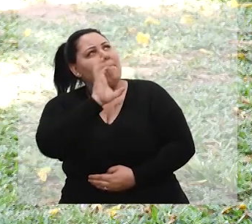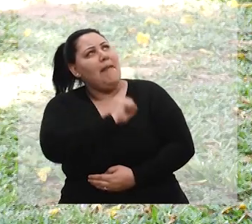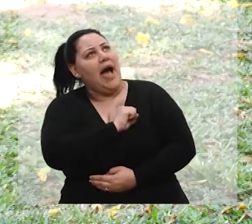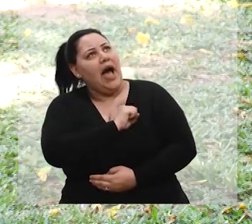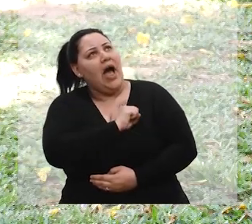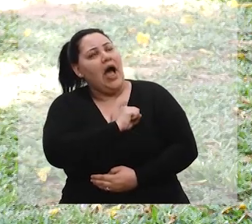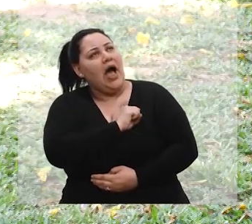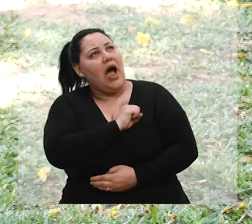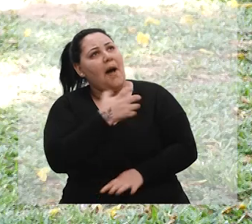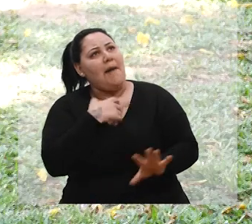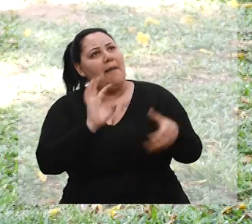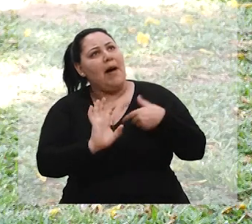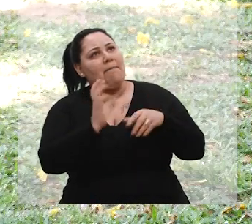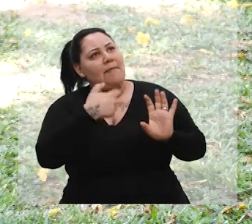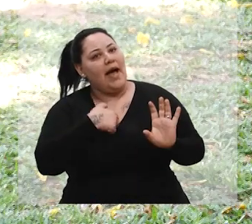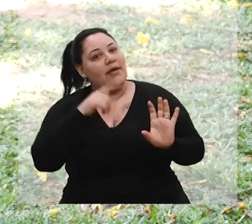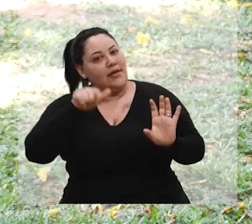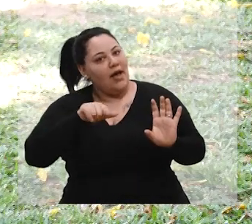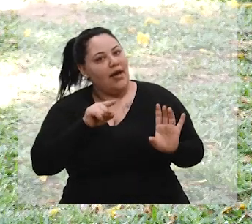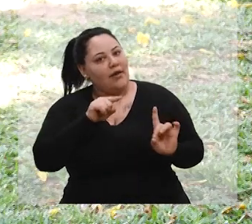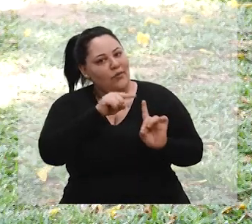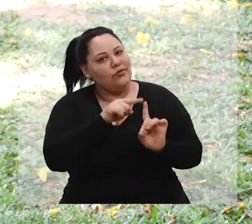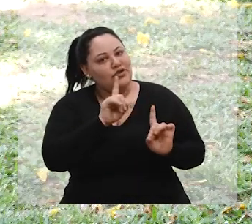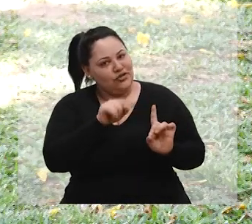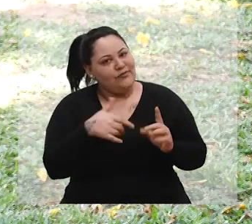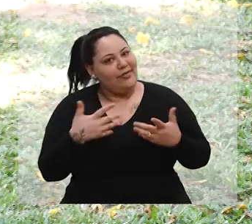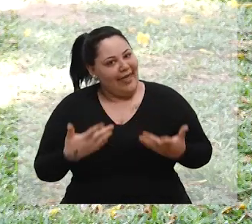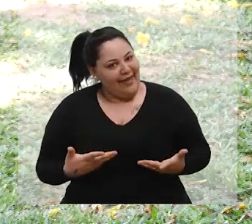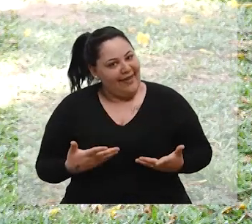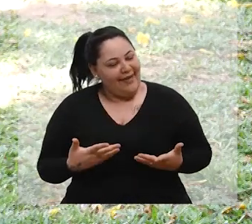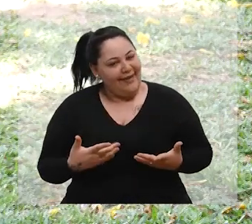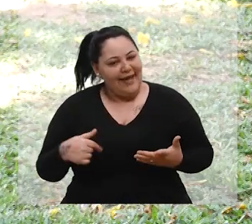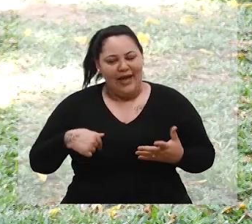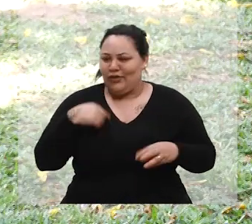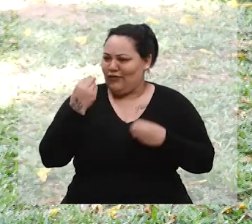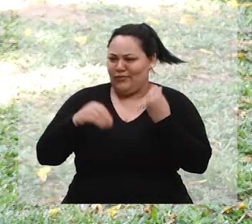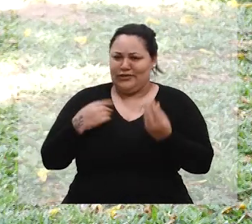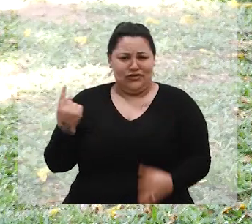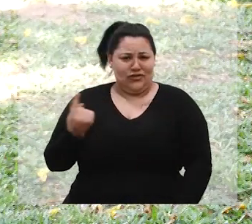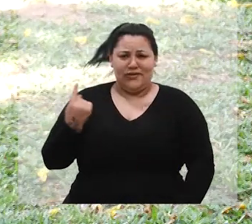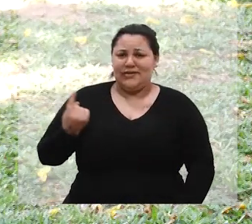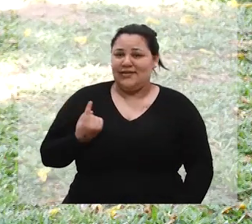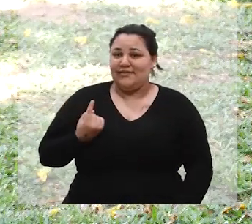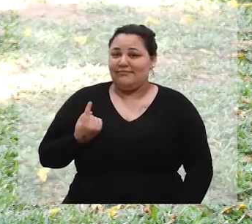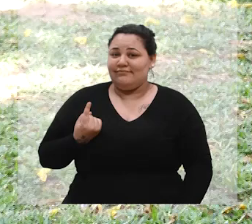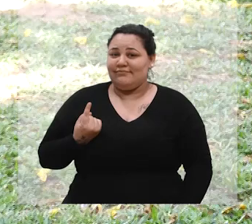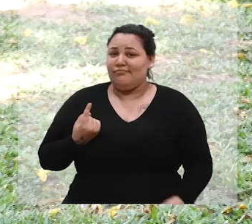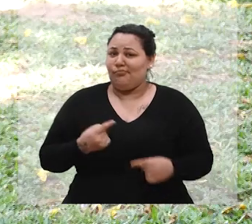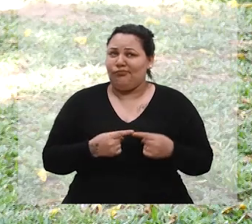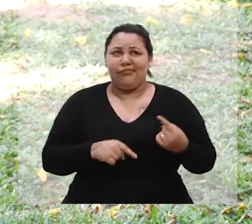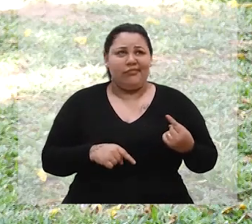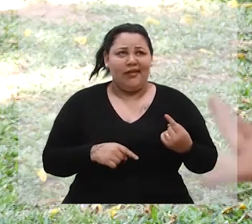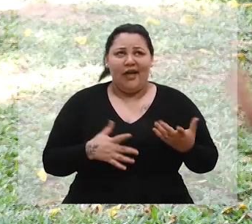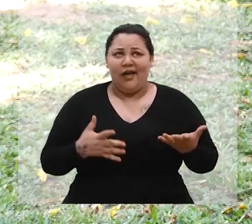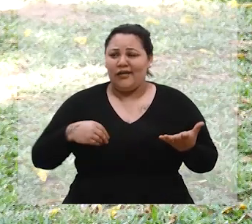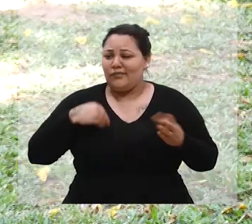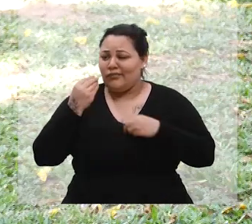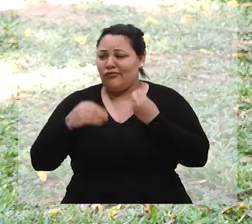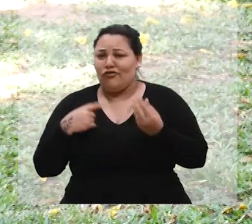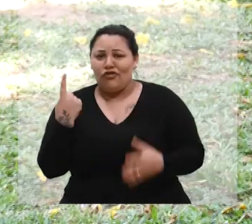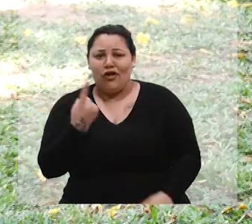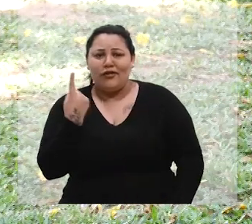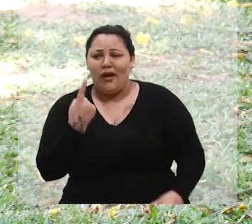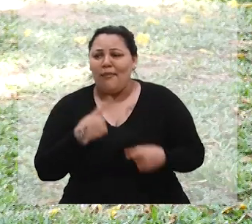amado, que seria o cenário ideal, aí, então eu não vou sentir solidão. E... se eu estiver me